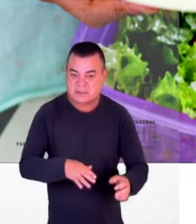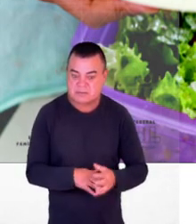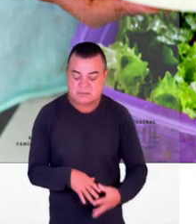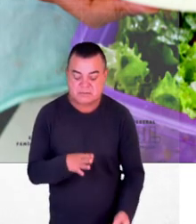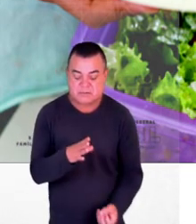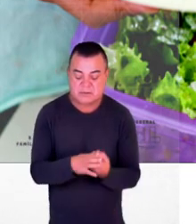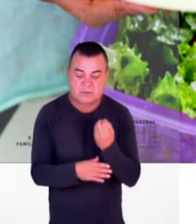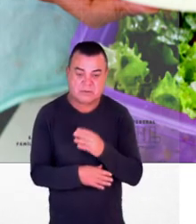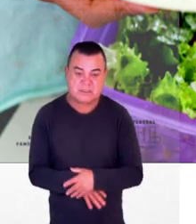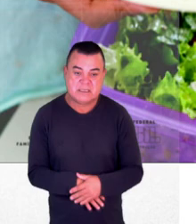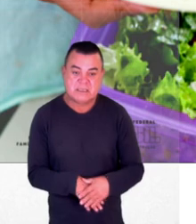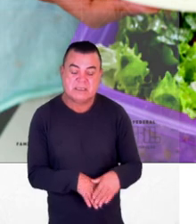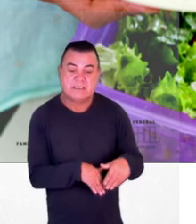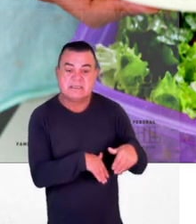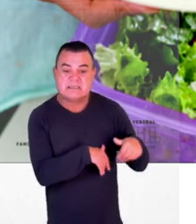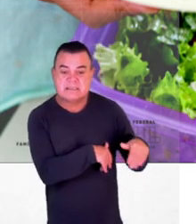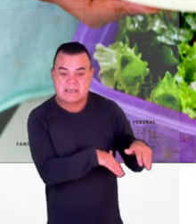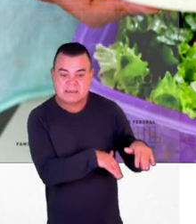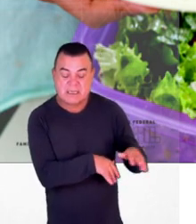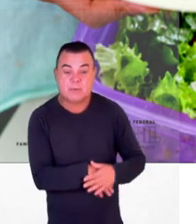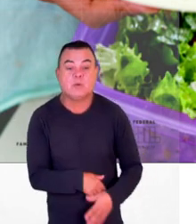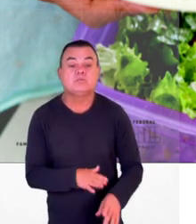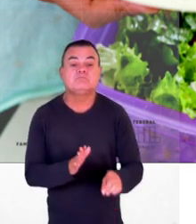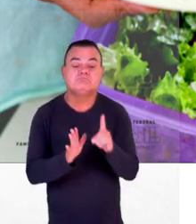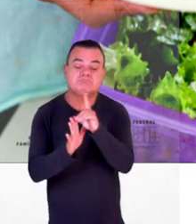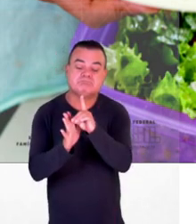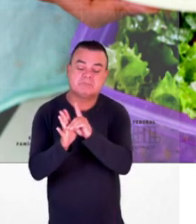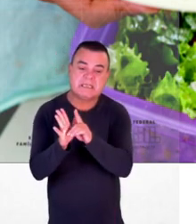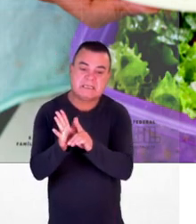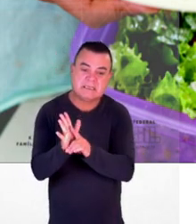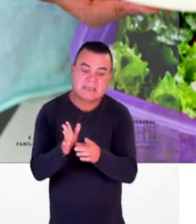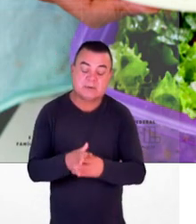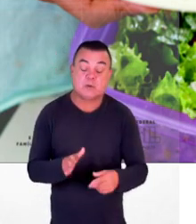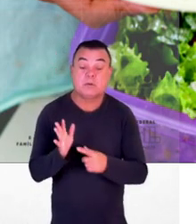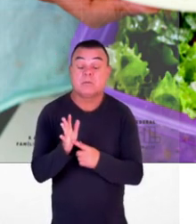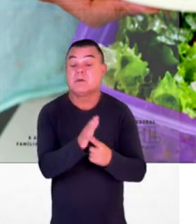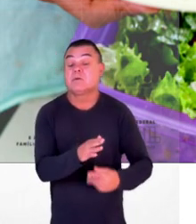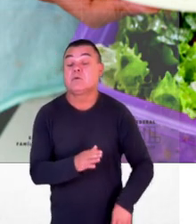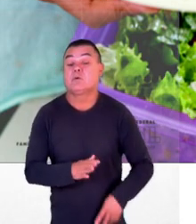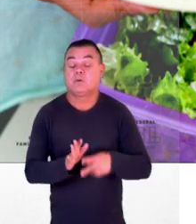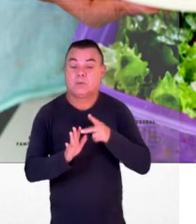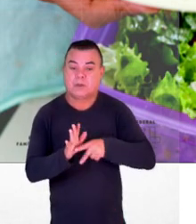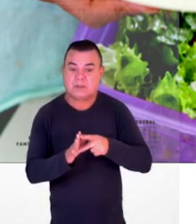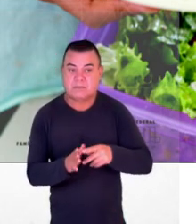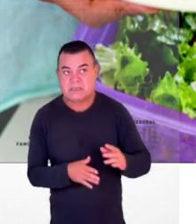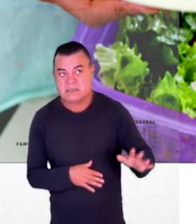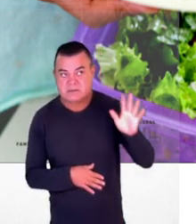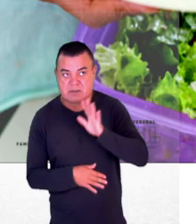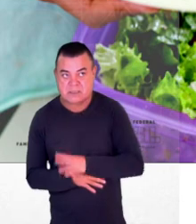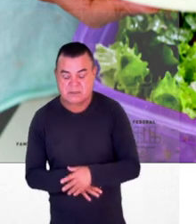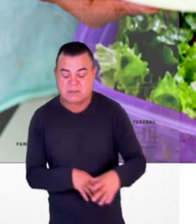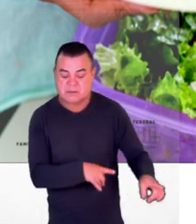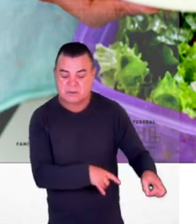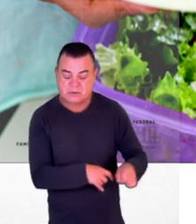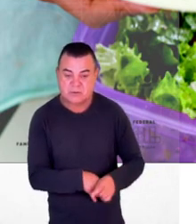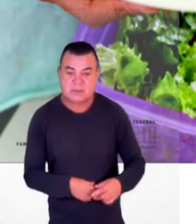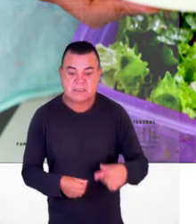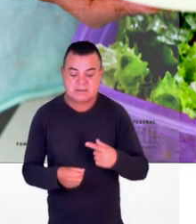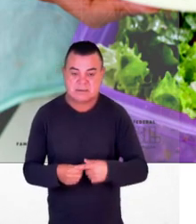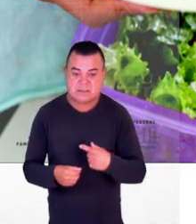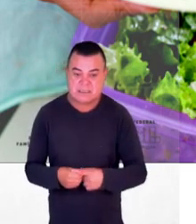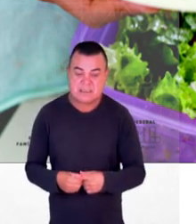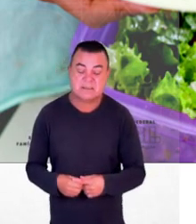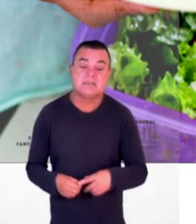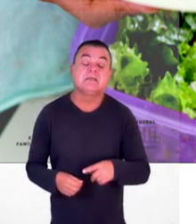setembro né um decreto que institucionaliza a a o programa nacional de agricultura Urbana e periurbana justamente para